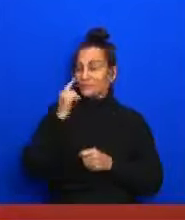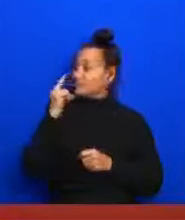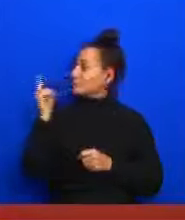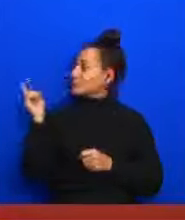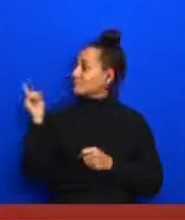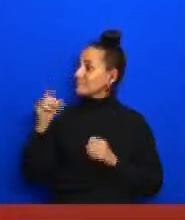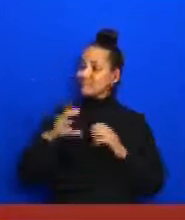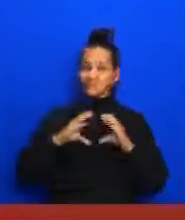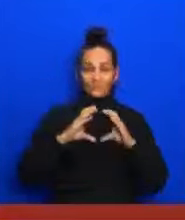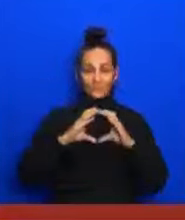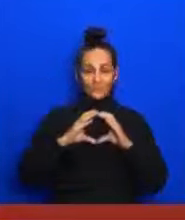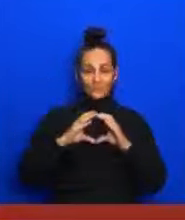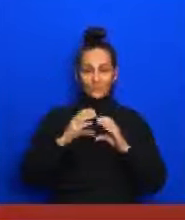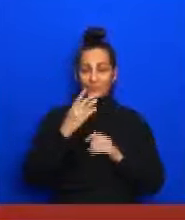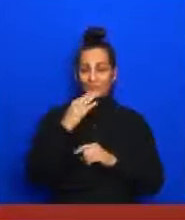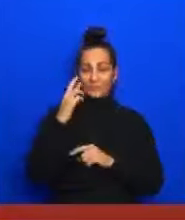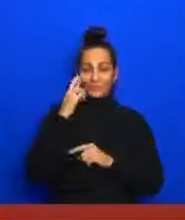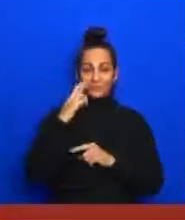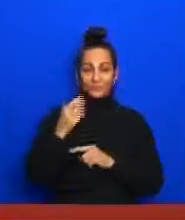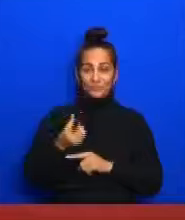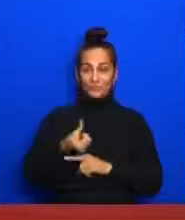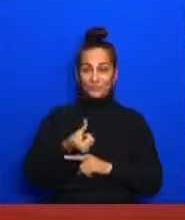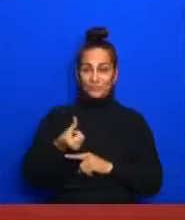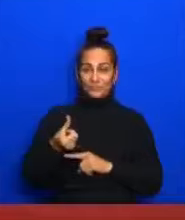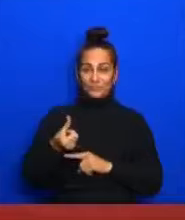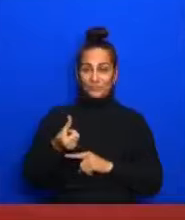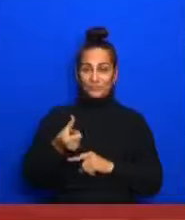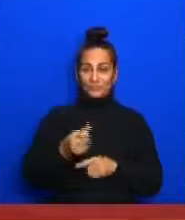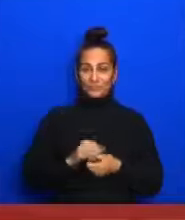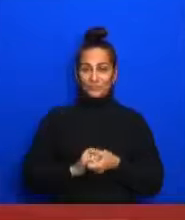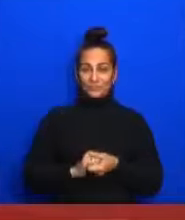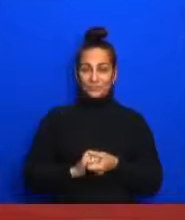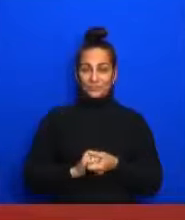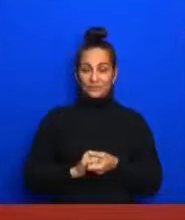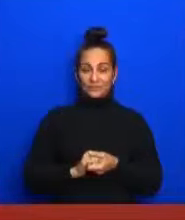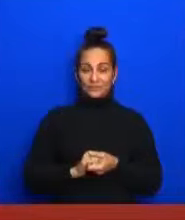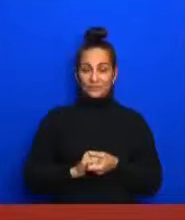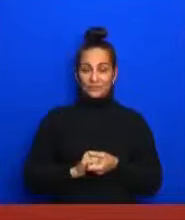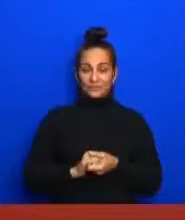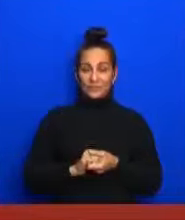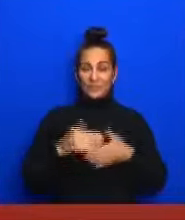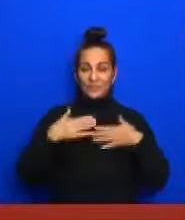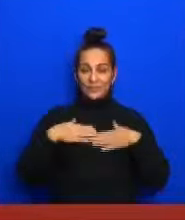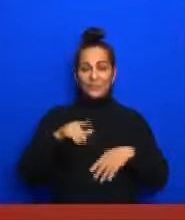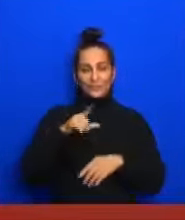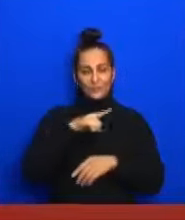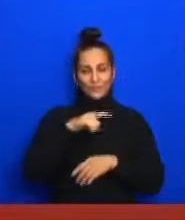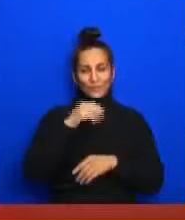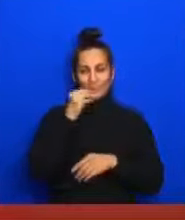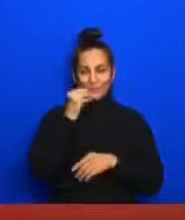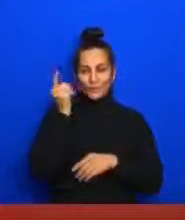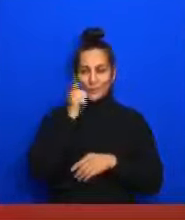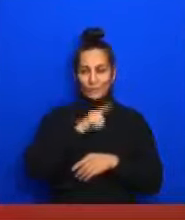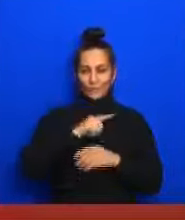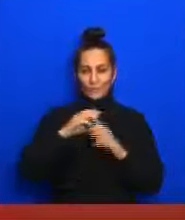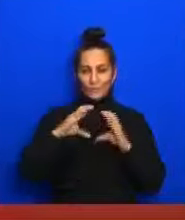dezena chegando. Bola rosa, 66. Rosa, 66. Calma, você ainda tem